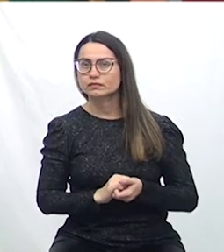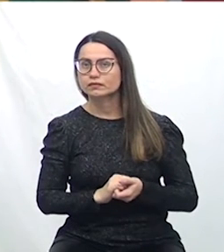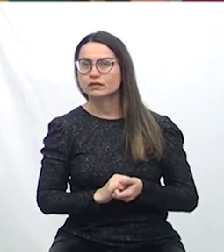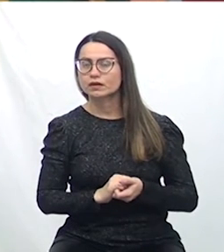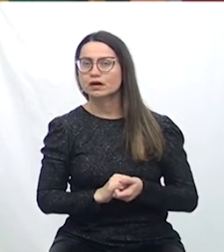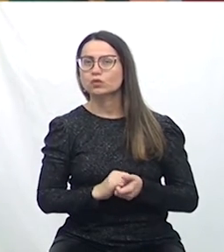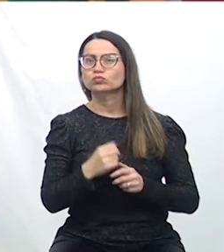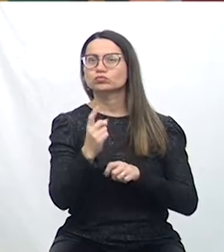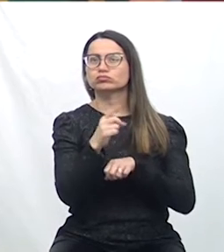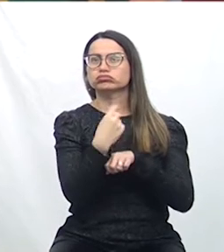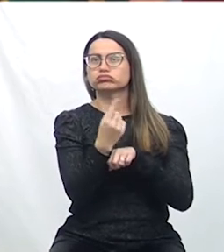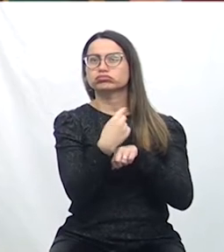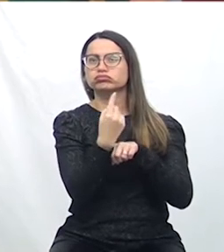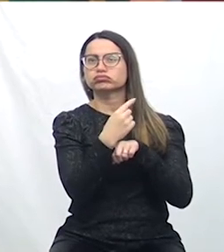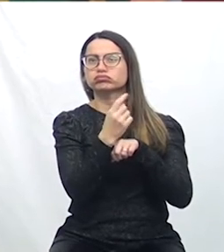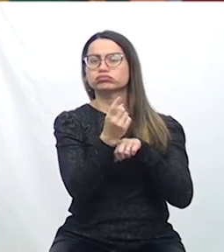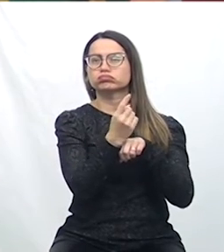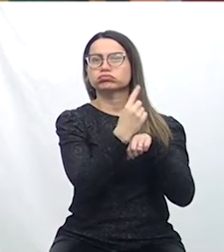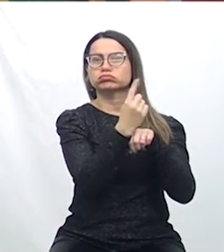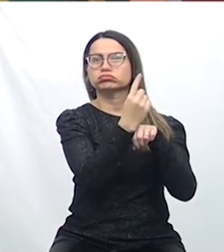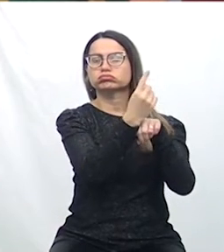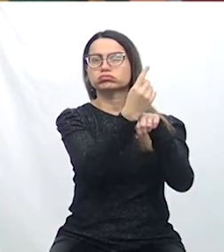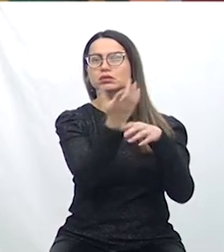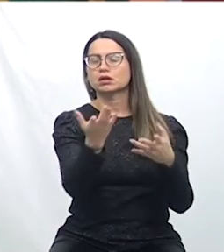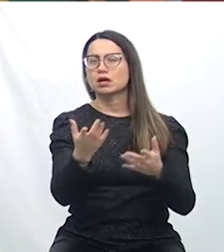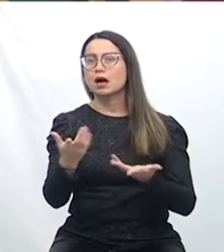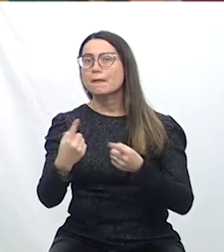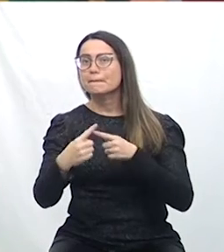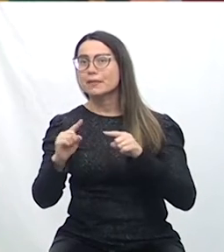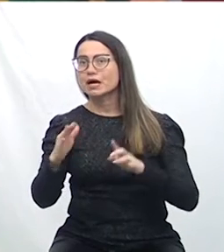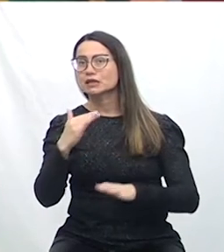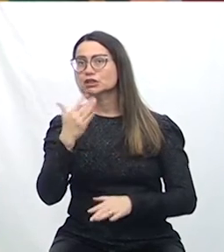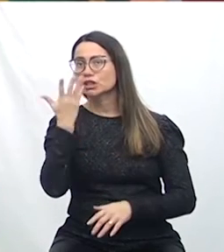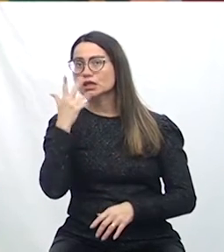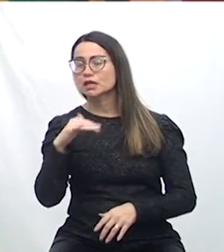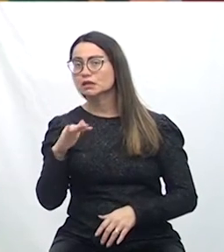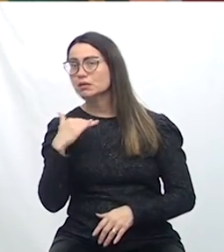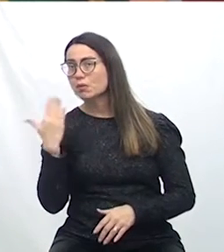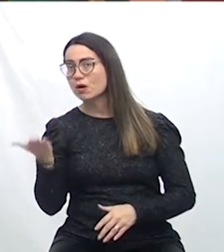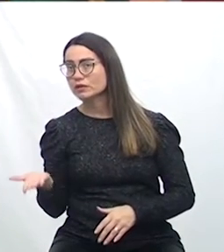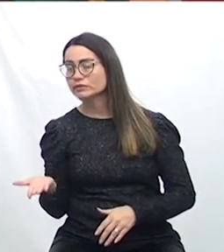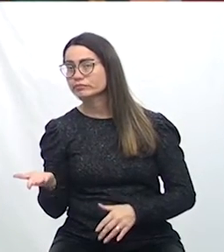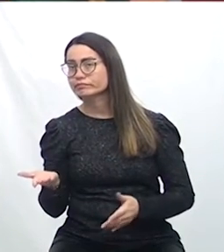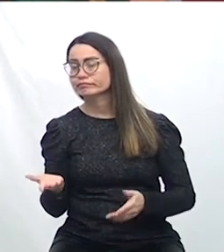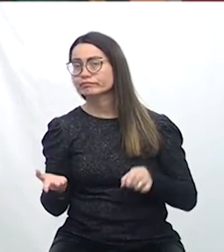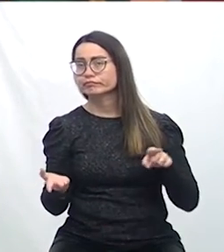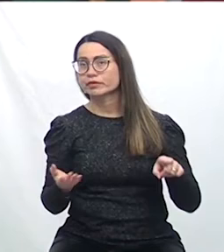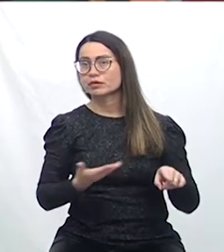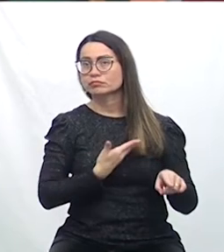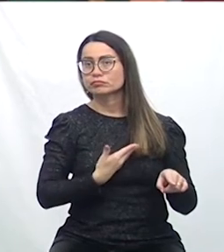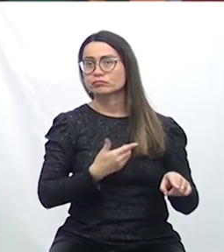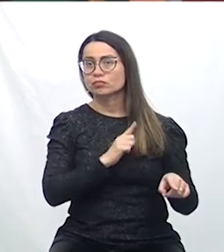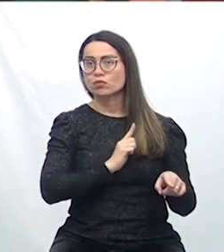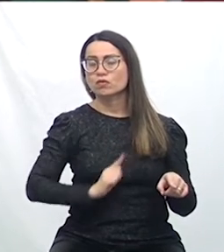né? Um governo de susto, um governo que chegou no susto, e